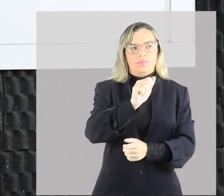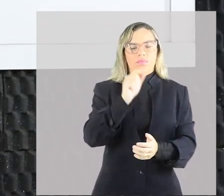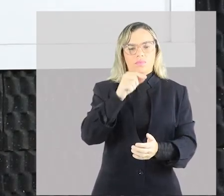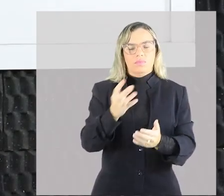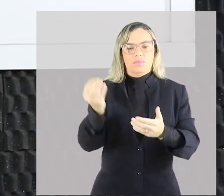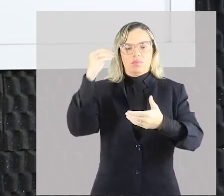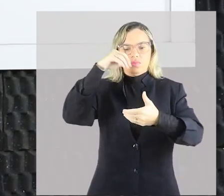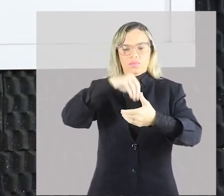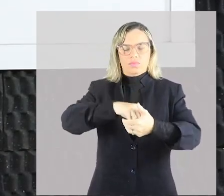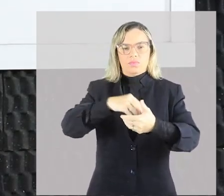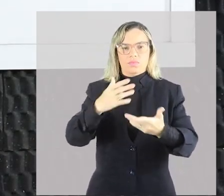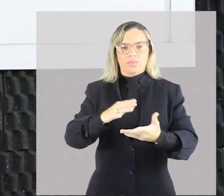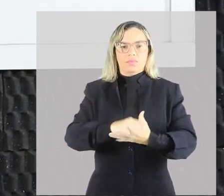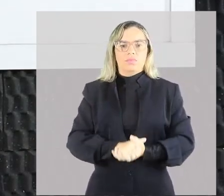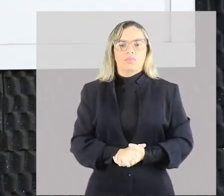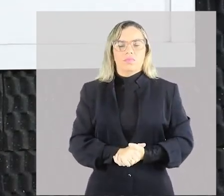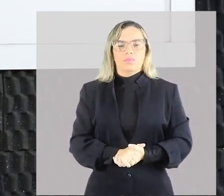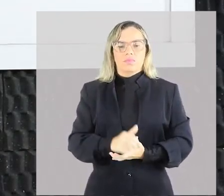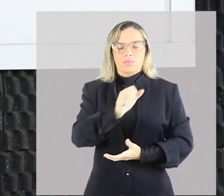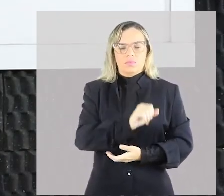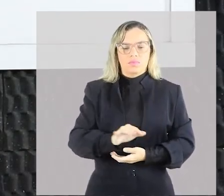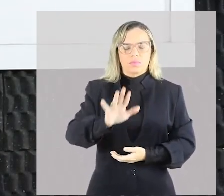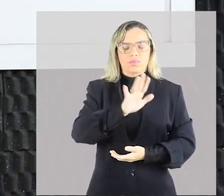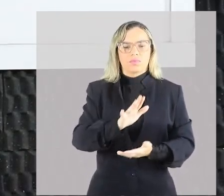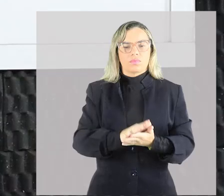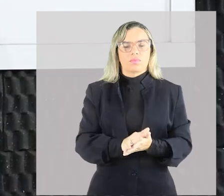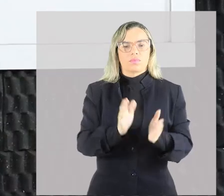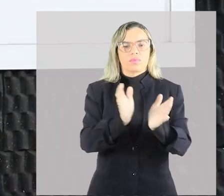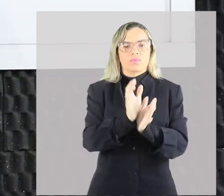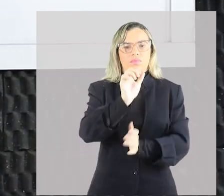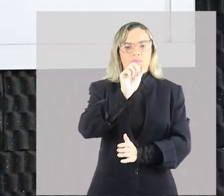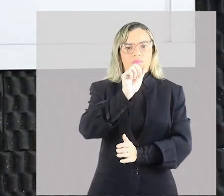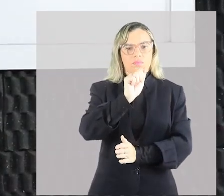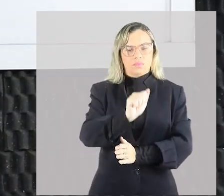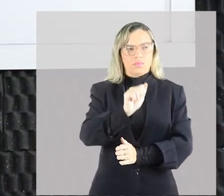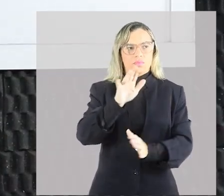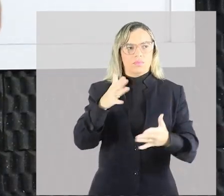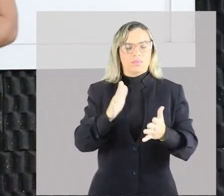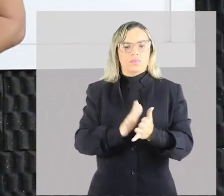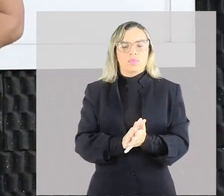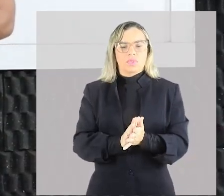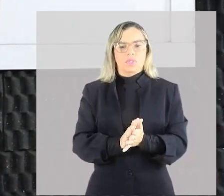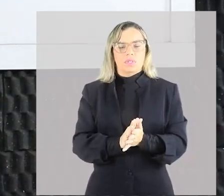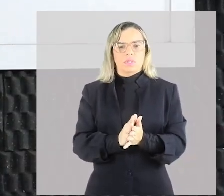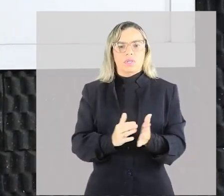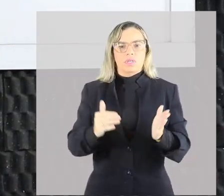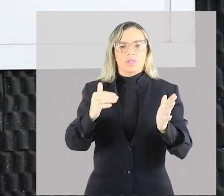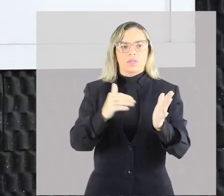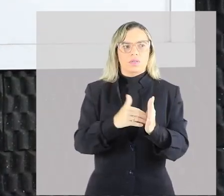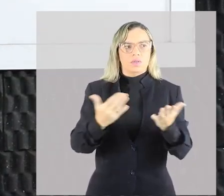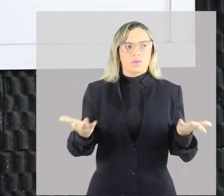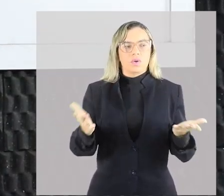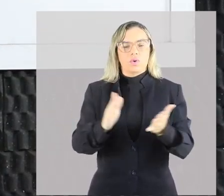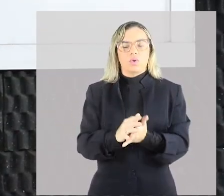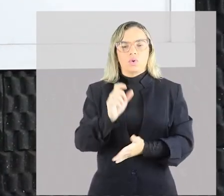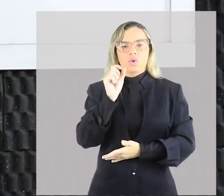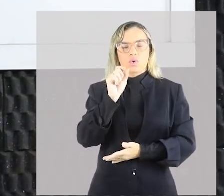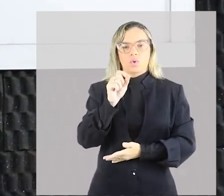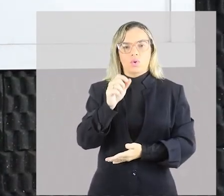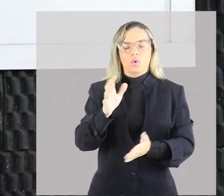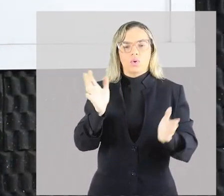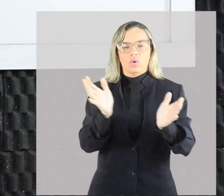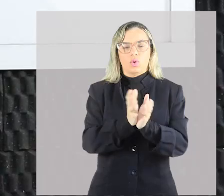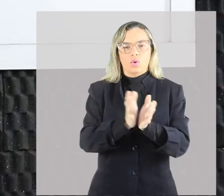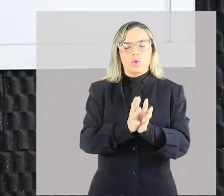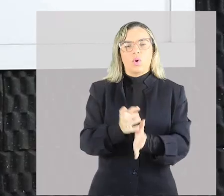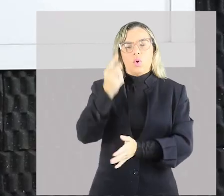estiver dentro desse espaço. Ok? Então, tá claro? Vimos aqui até agora o que é um conjunto, o conceito,